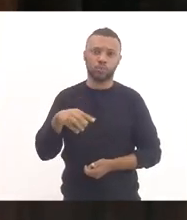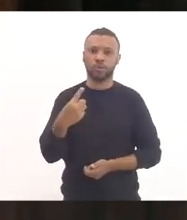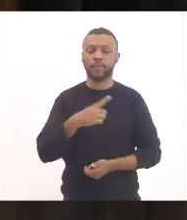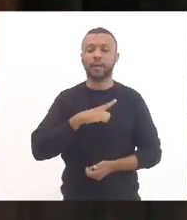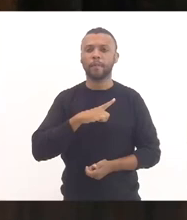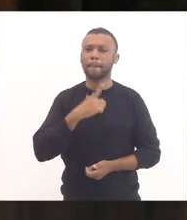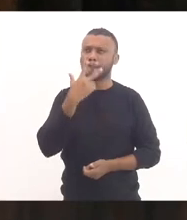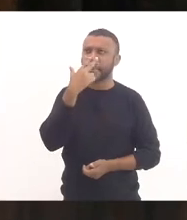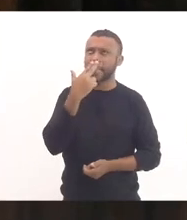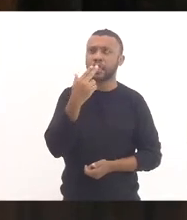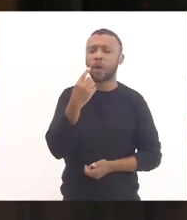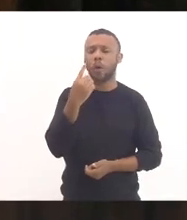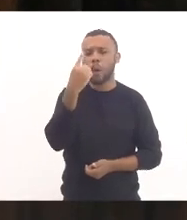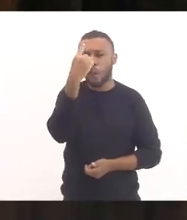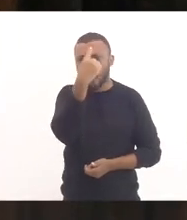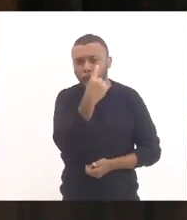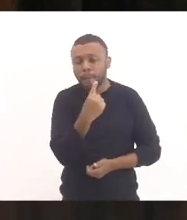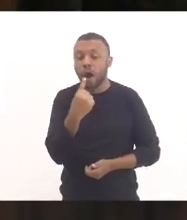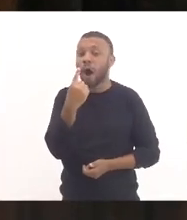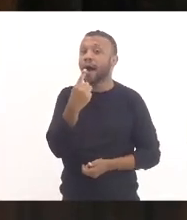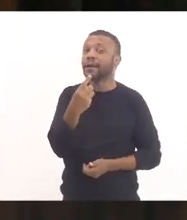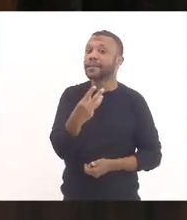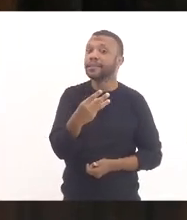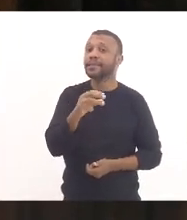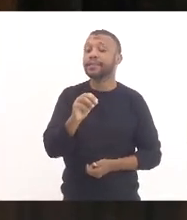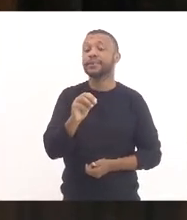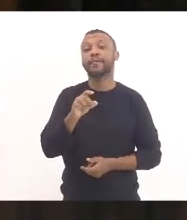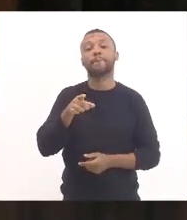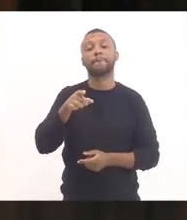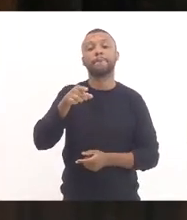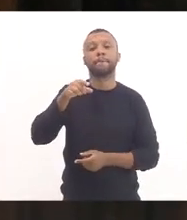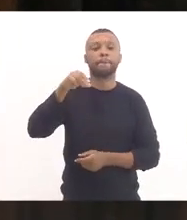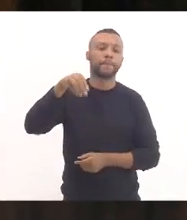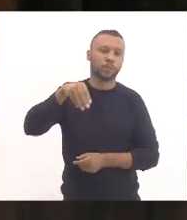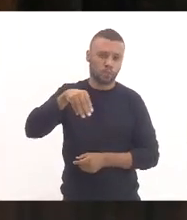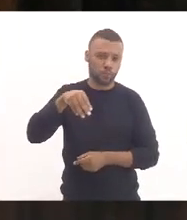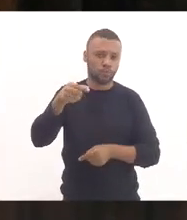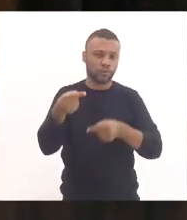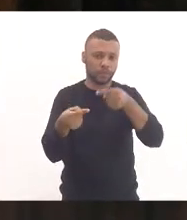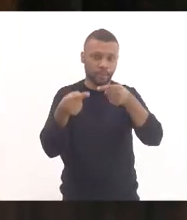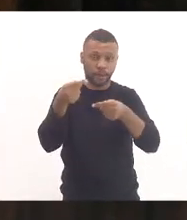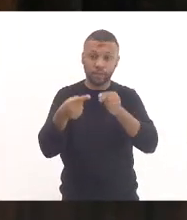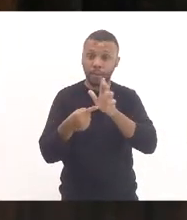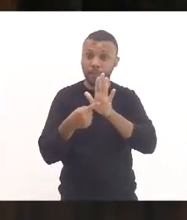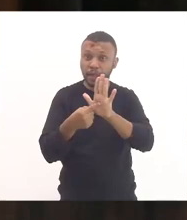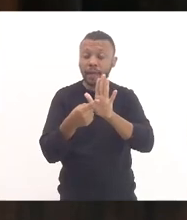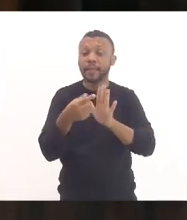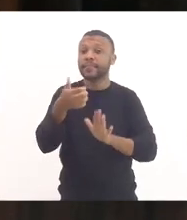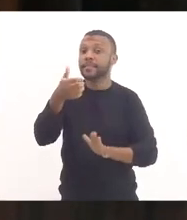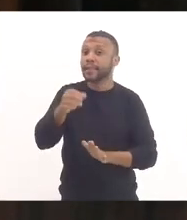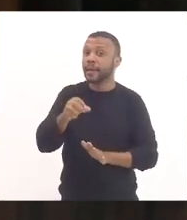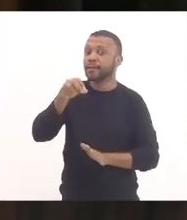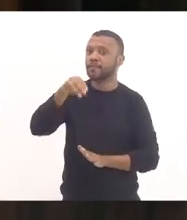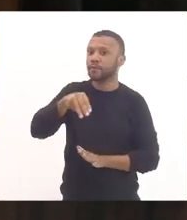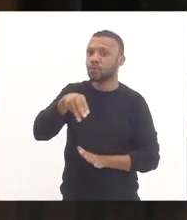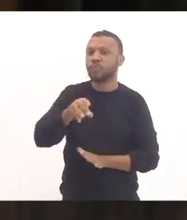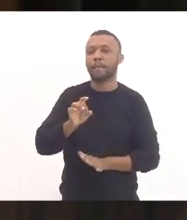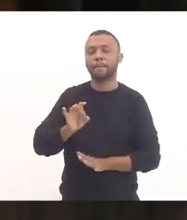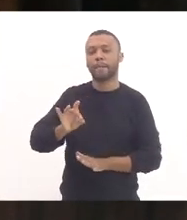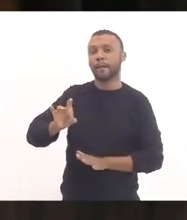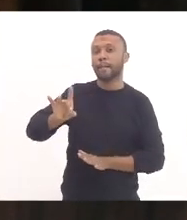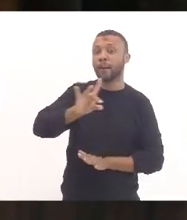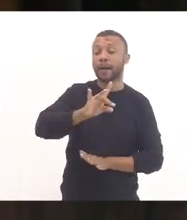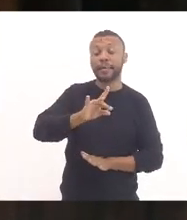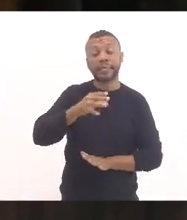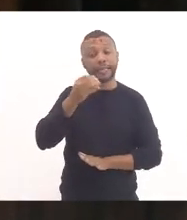tem aproximadamente uma hora e meia de debate então apresentar 10 minutos para cada representação E aí despertar